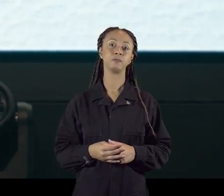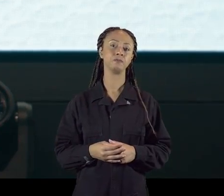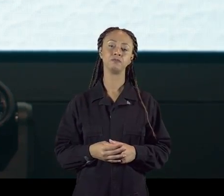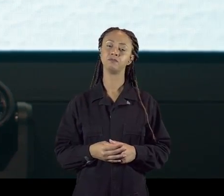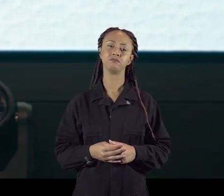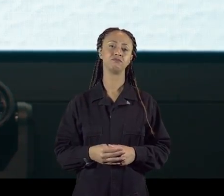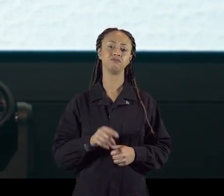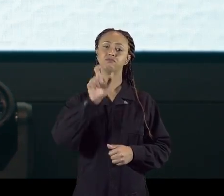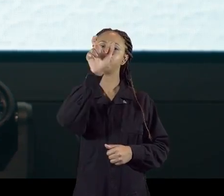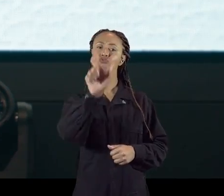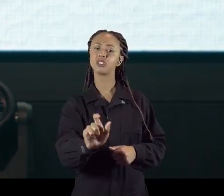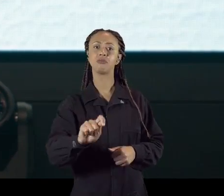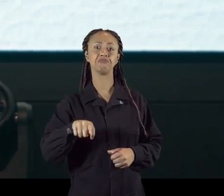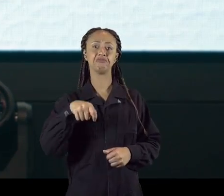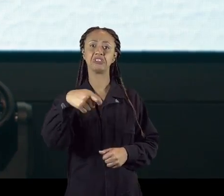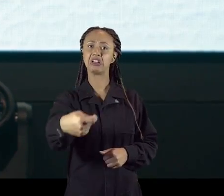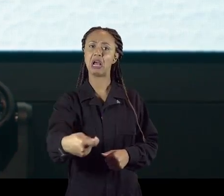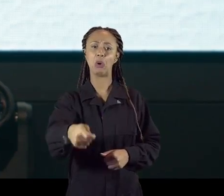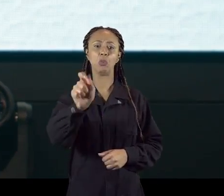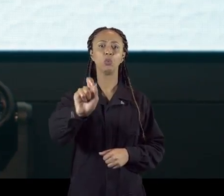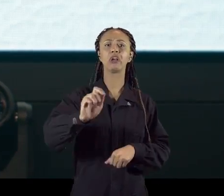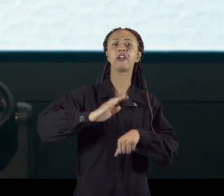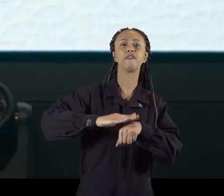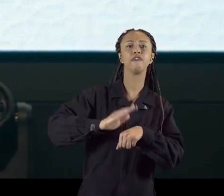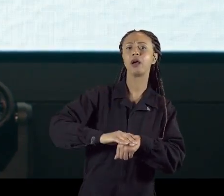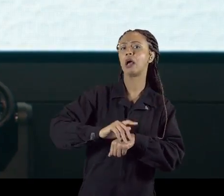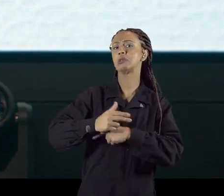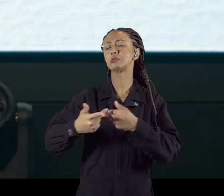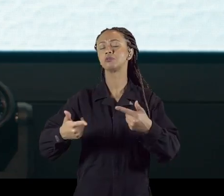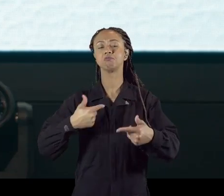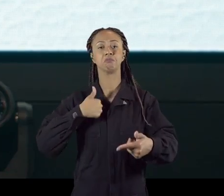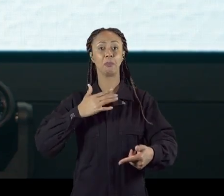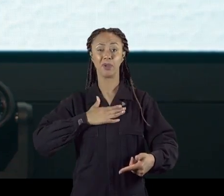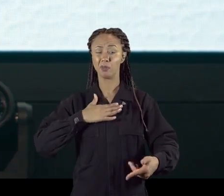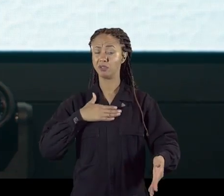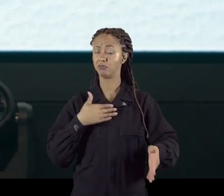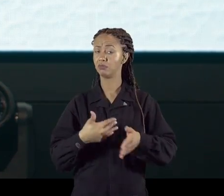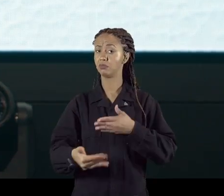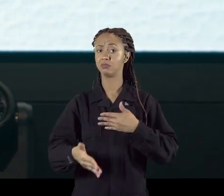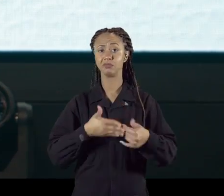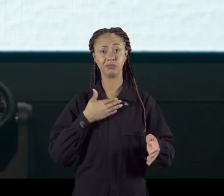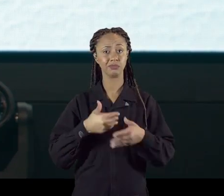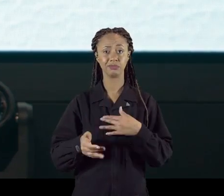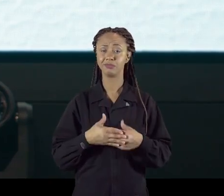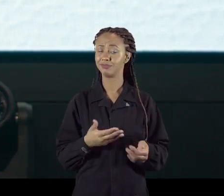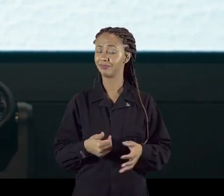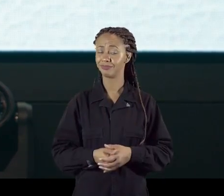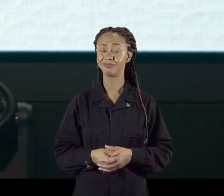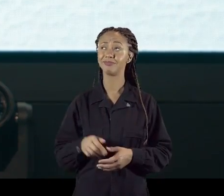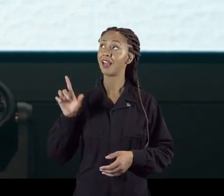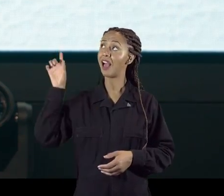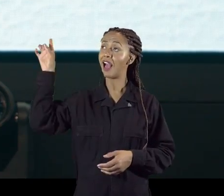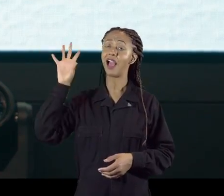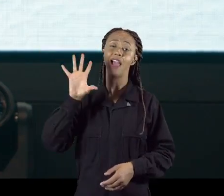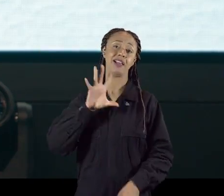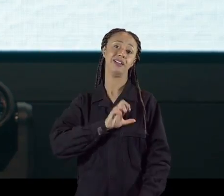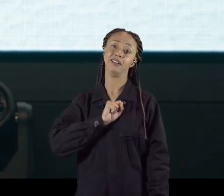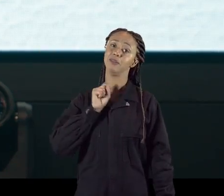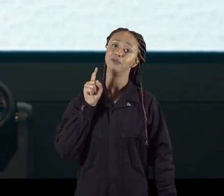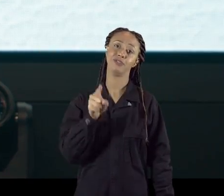e quem você seja hoje o que você tenha feito é porque ele te ama profundamente